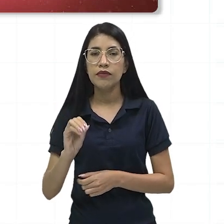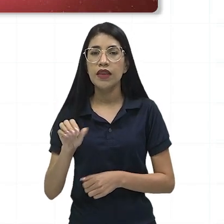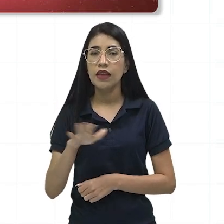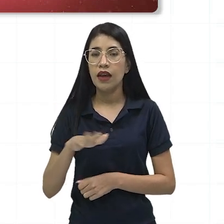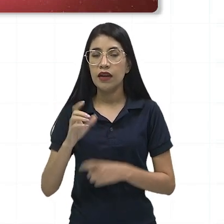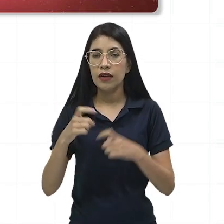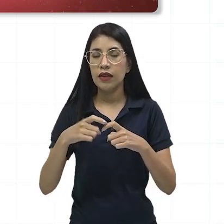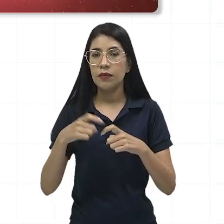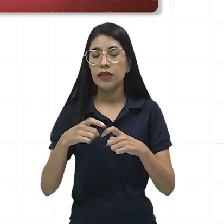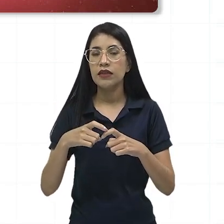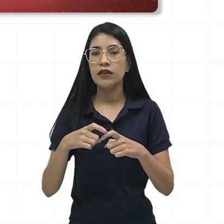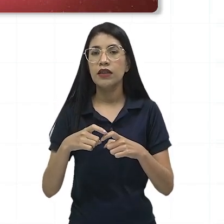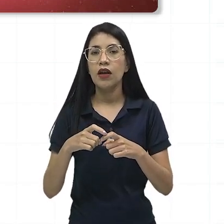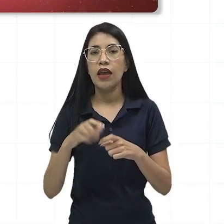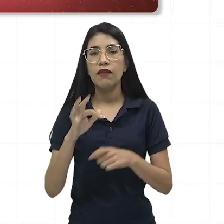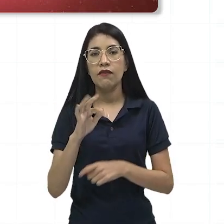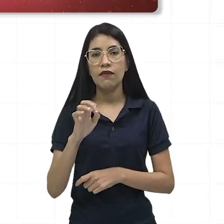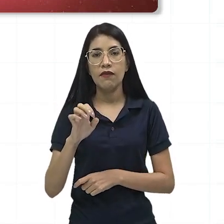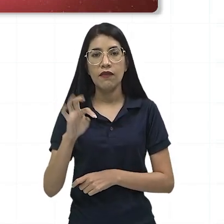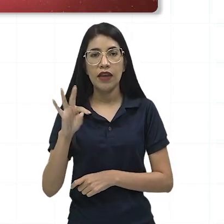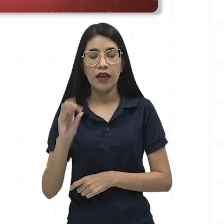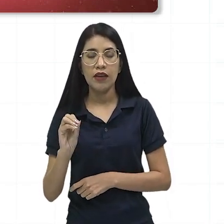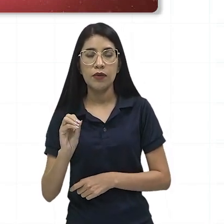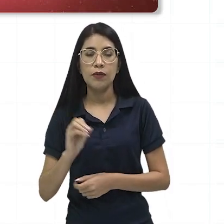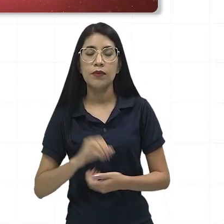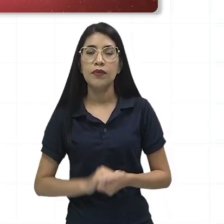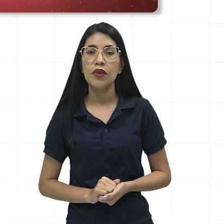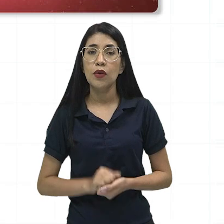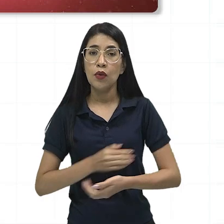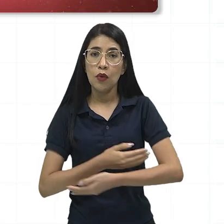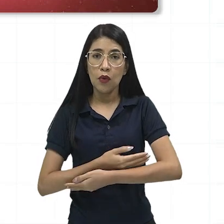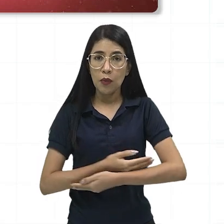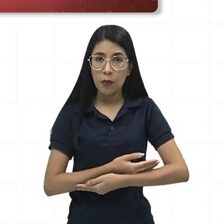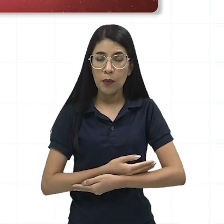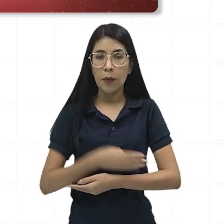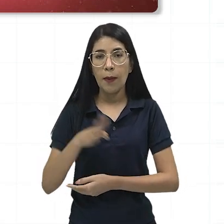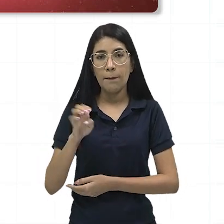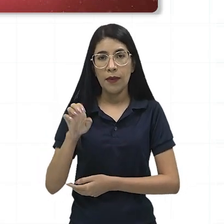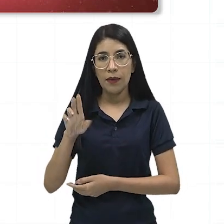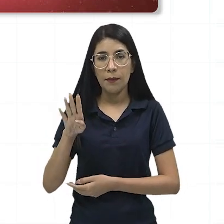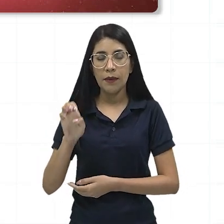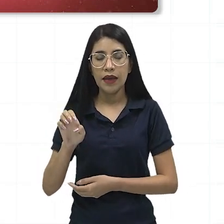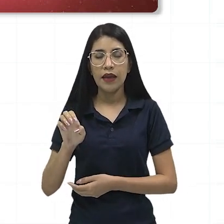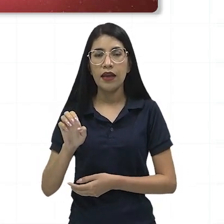da medicina é feto. E o bebê, propriamente dito, vai ocorrer